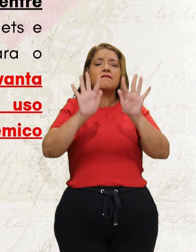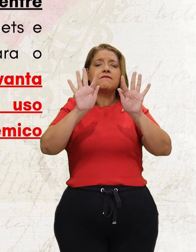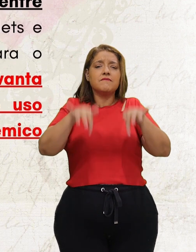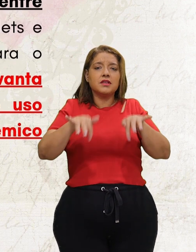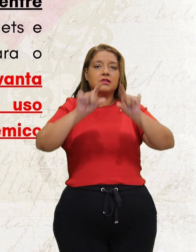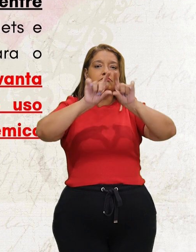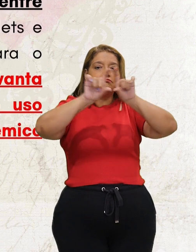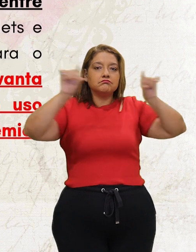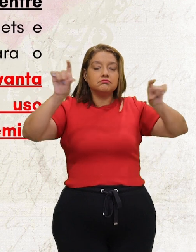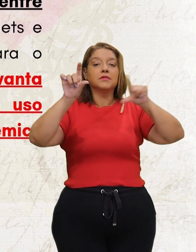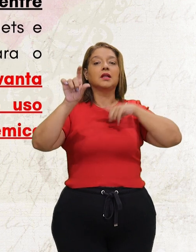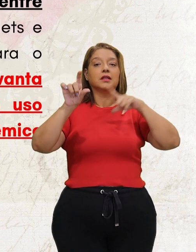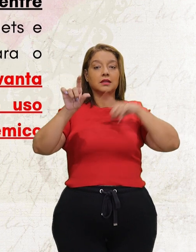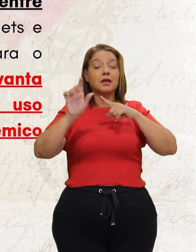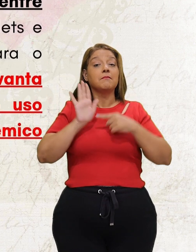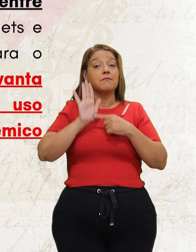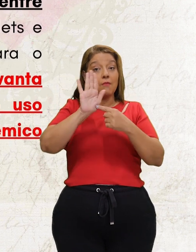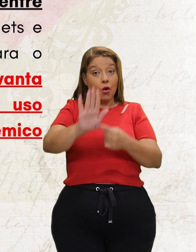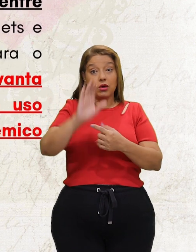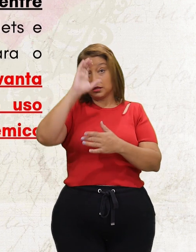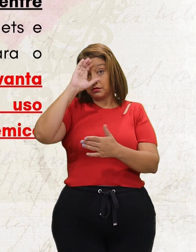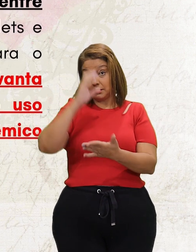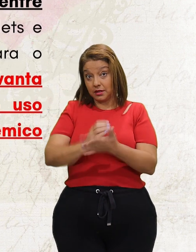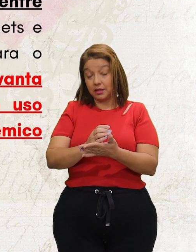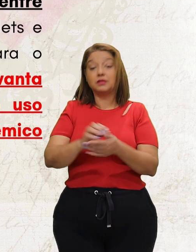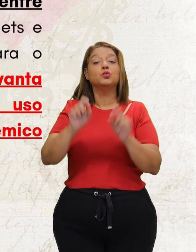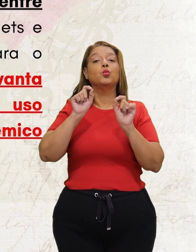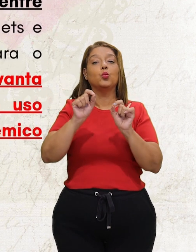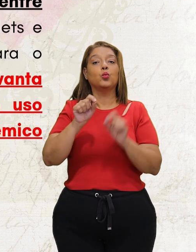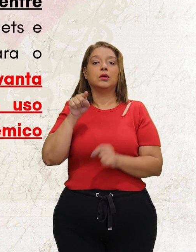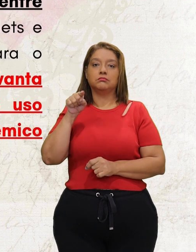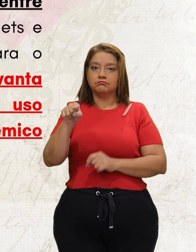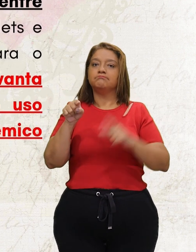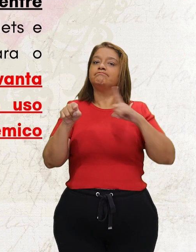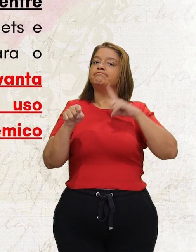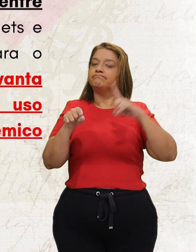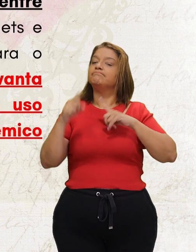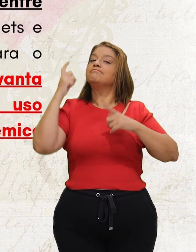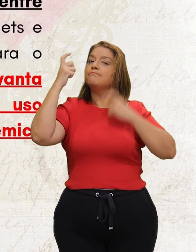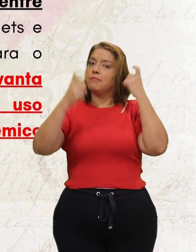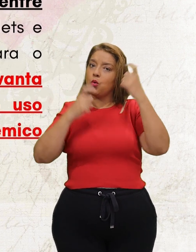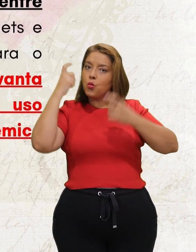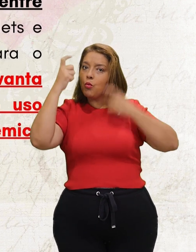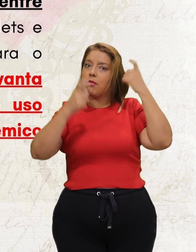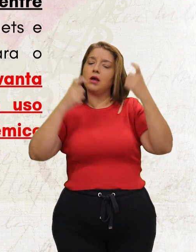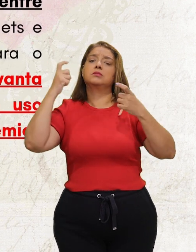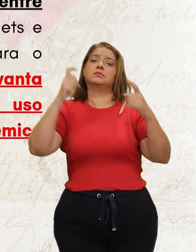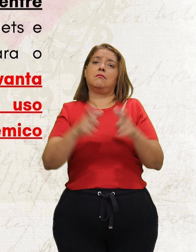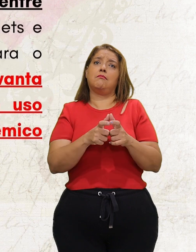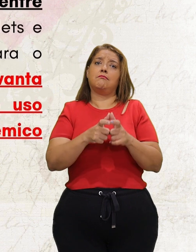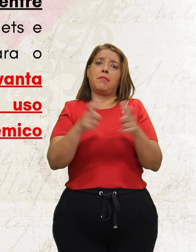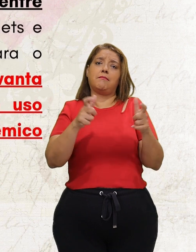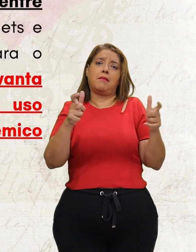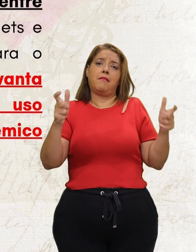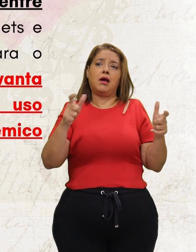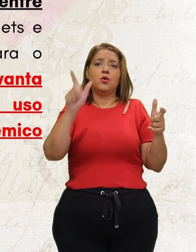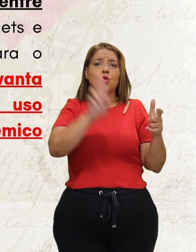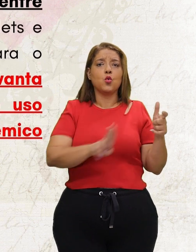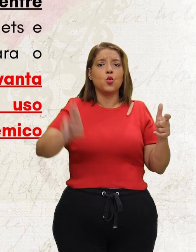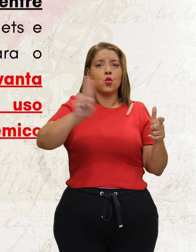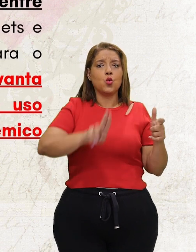bem clara a tese. Essa tendência levanta preocupações significantes sobre as implicações do